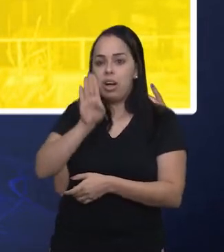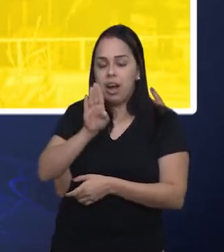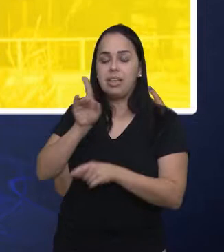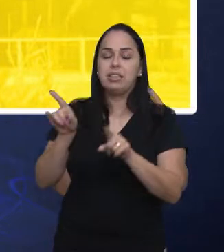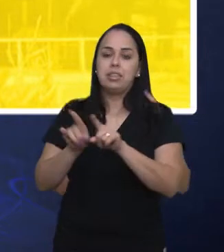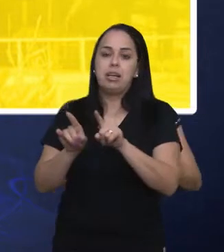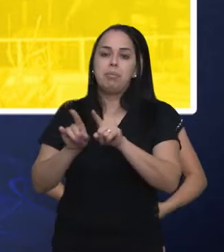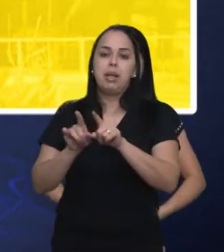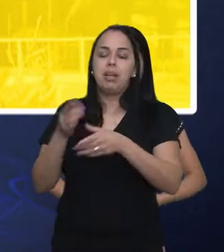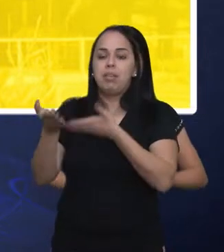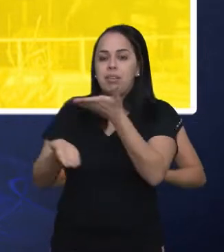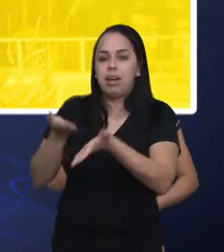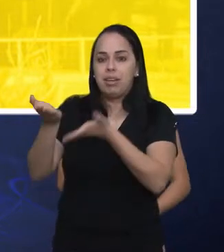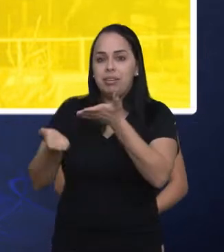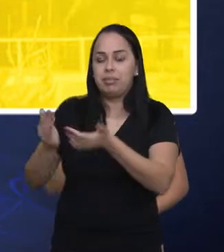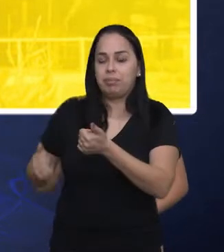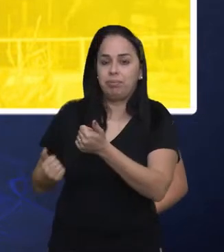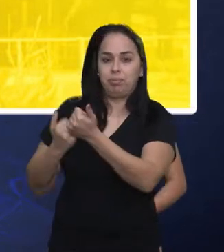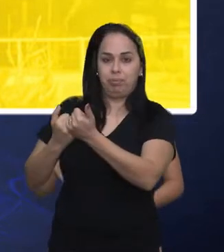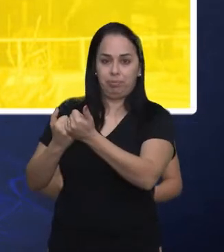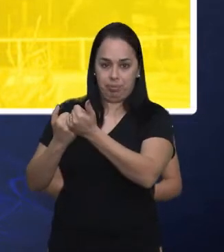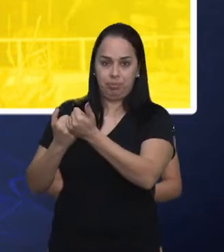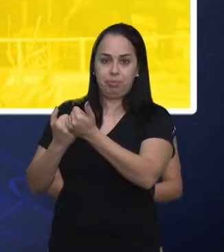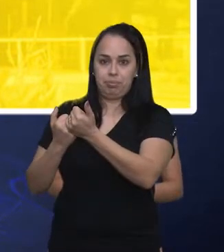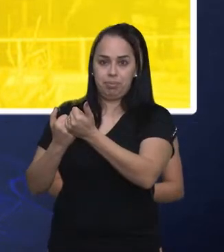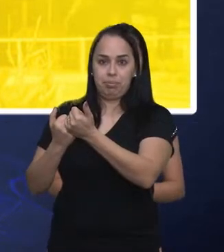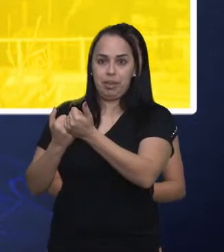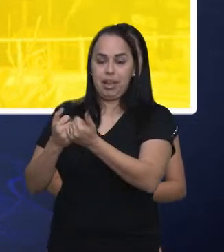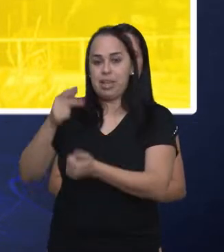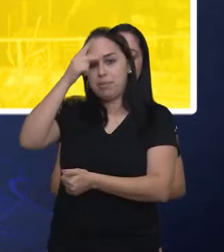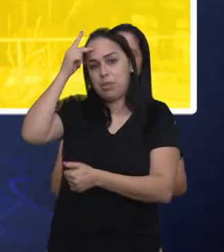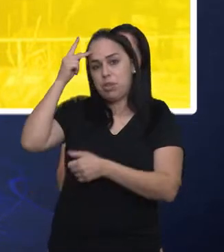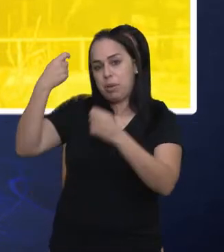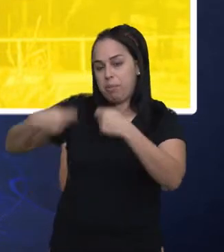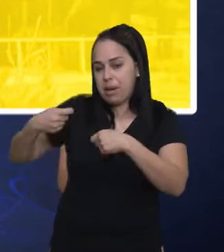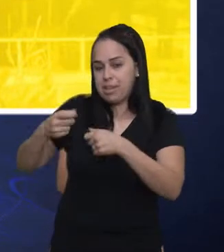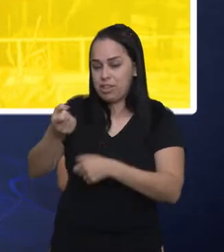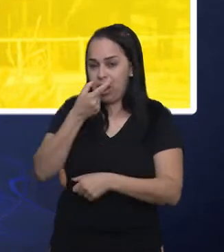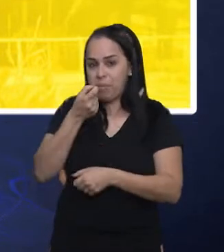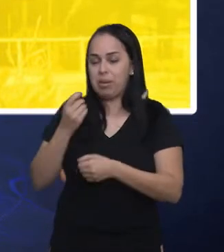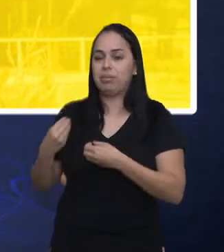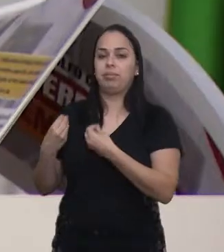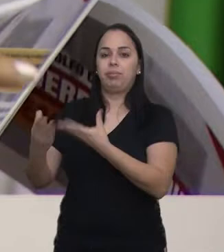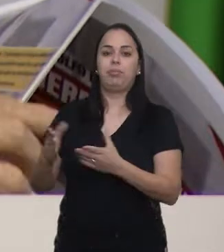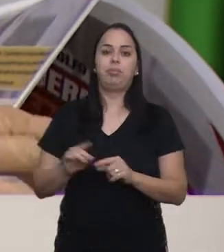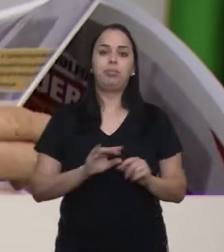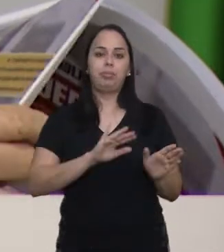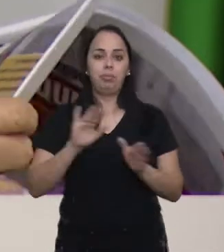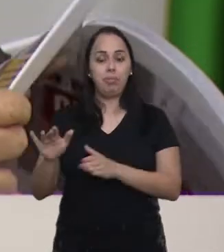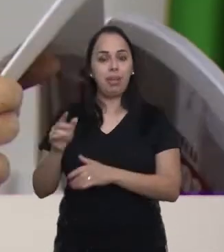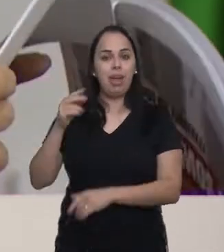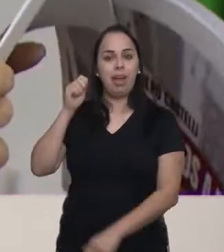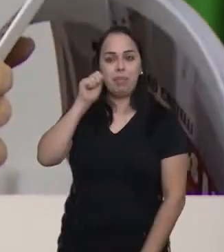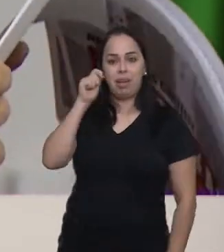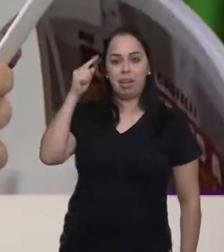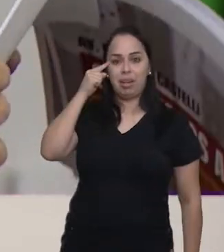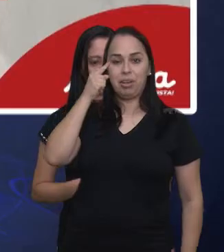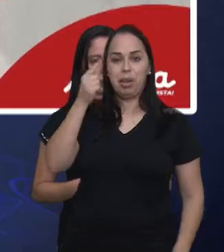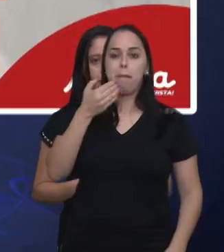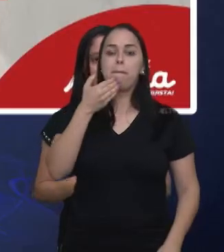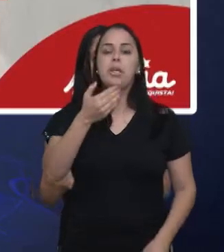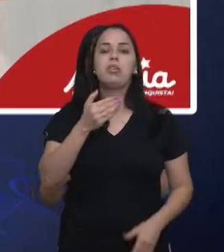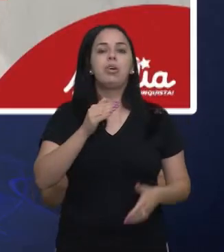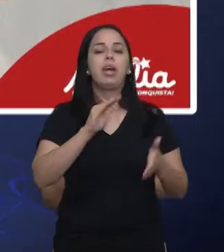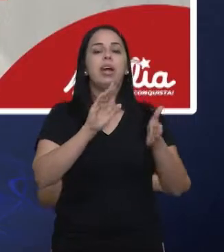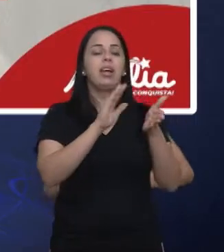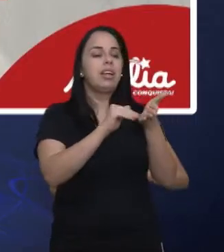maior agilidade ao tratamento e apoio clínico às pessoas que precisam desses remédios. Já a vereadora Amélia Naomi